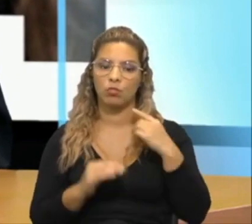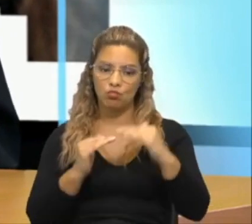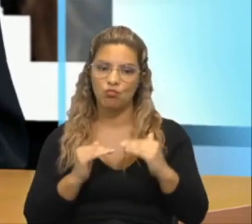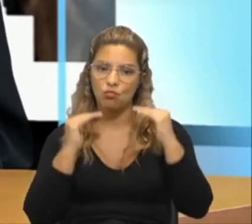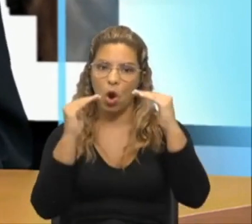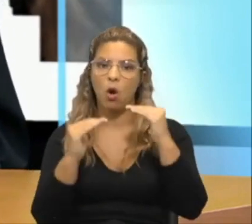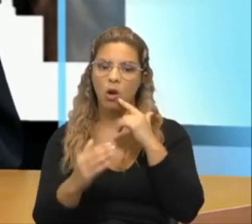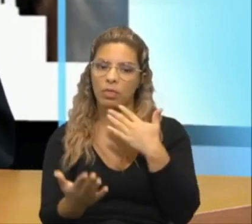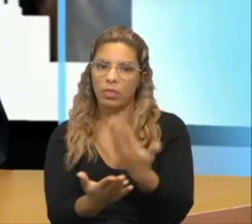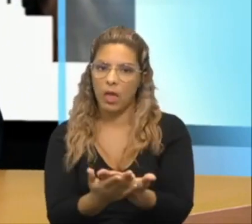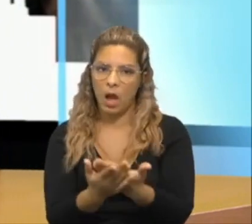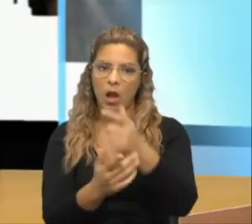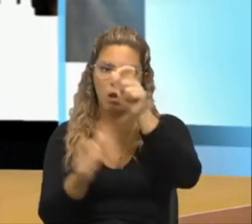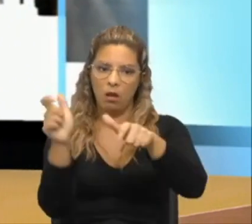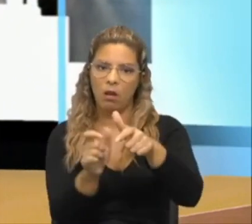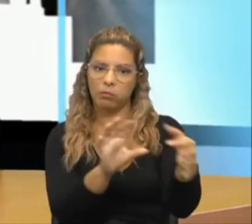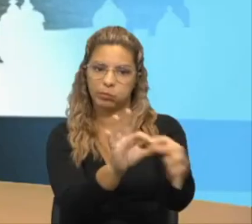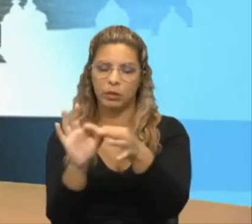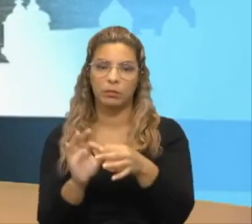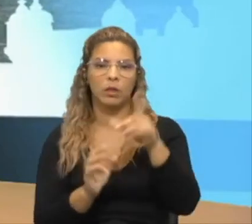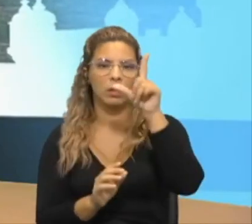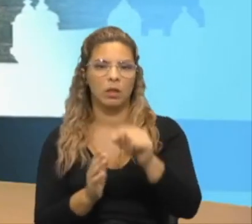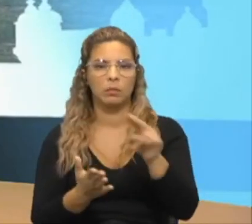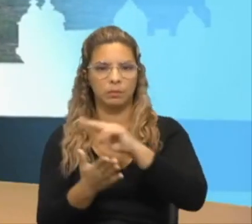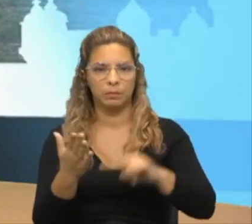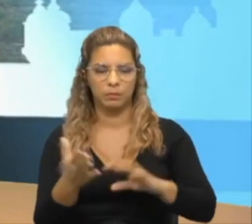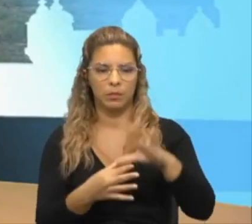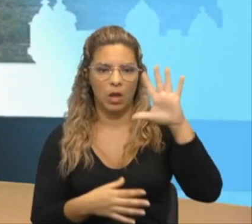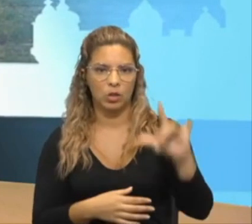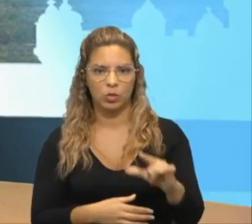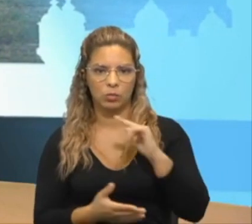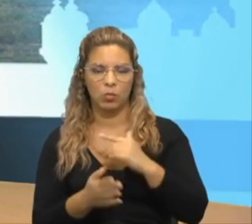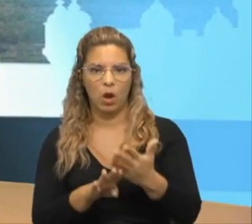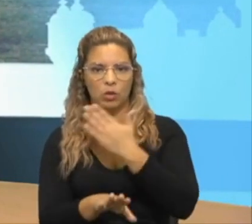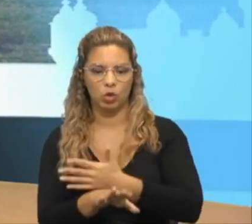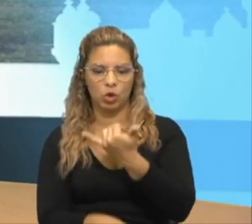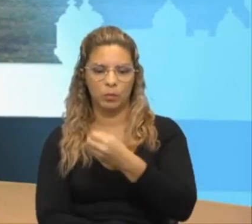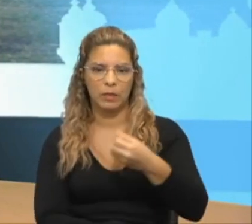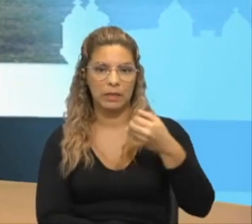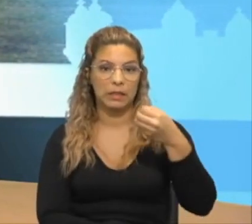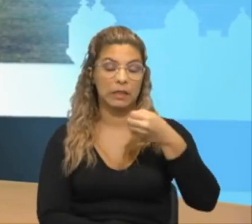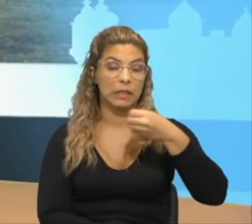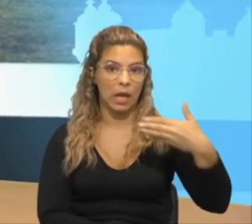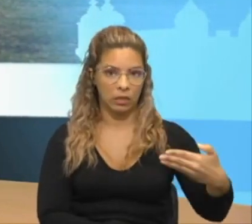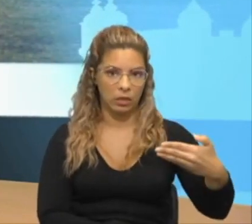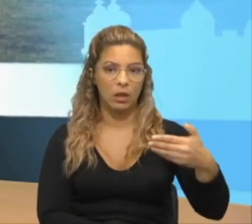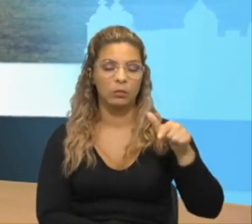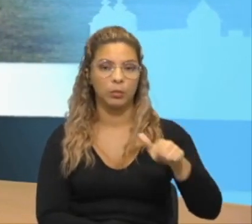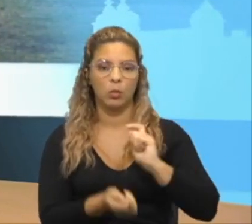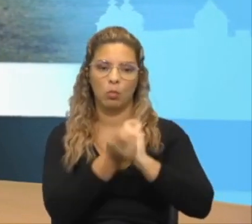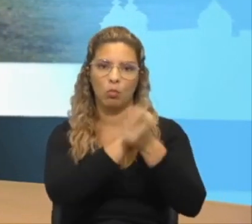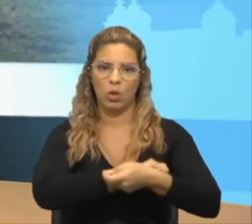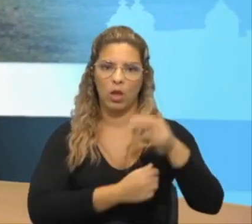pessoas. O Papa refere também o Tratado de Lisboa, em 2007, referindo que Lisboa pode, de facto, sugerir uma mudança de ritmo, sobretudo no que diz